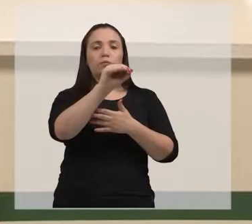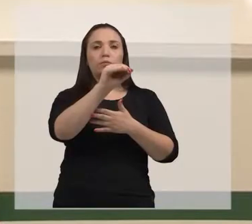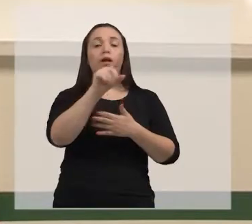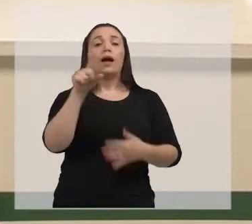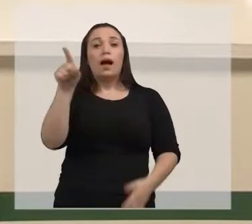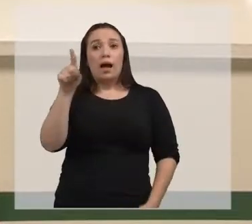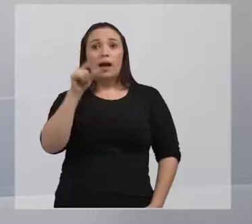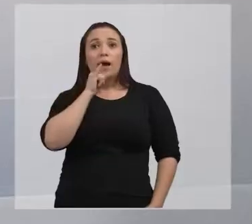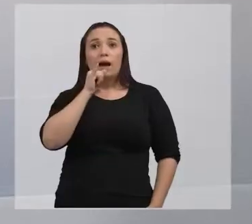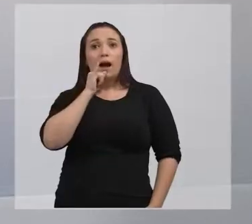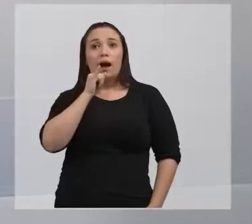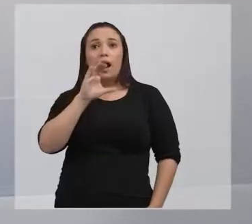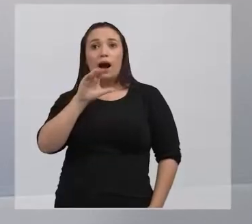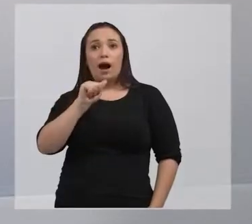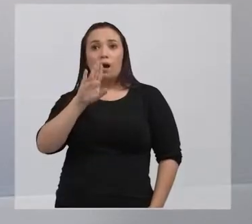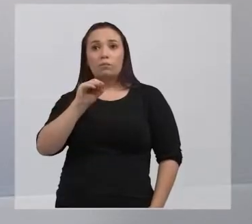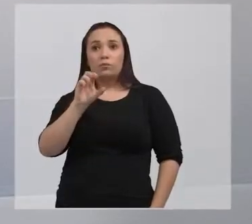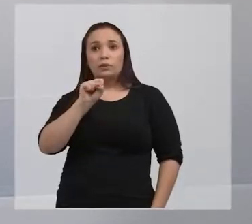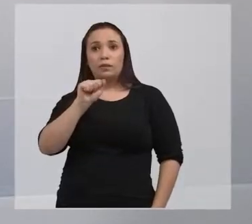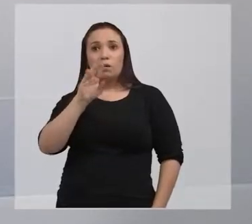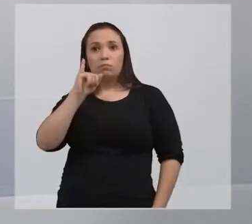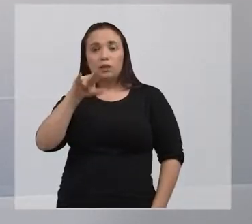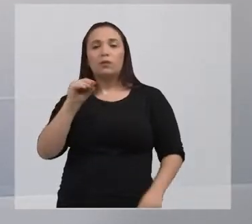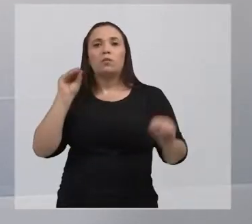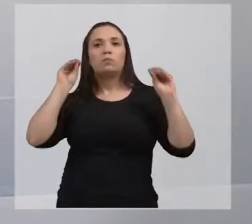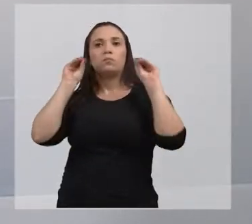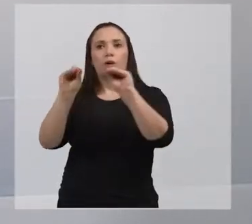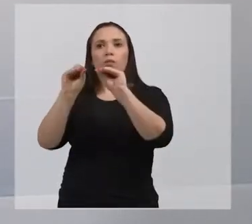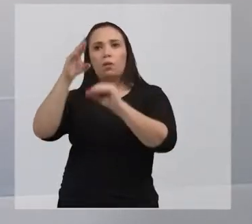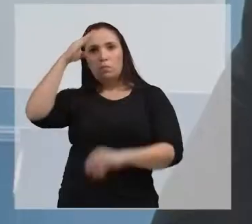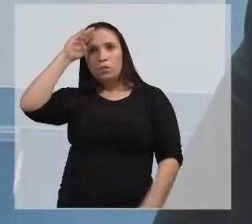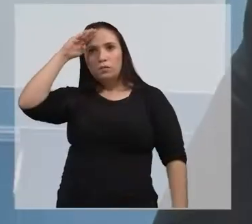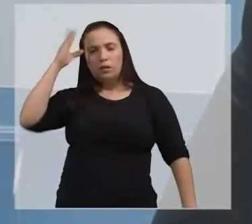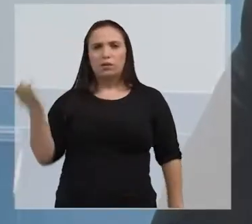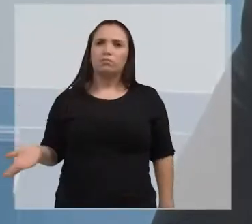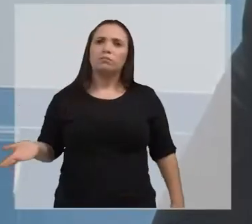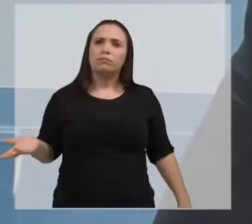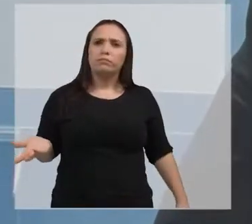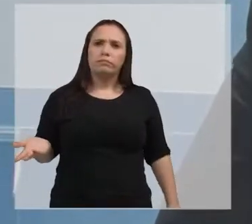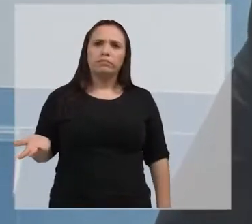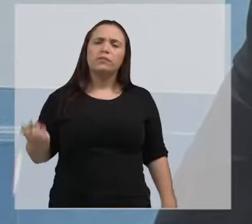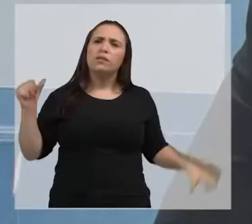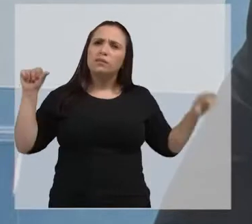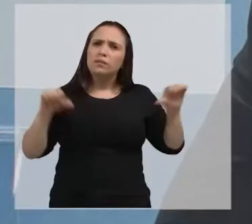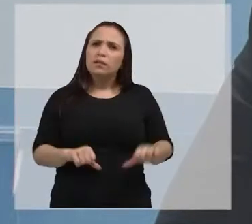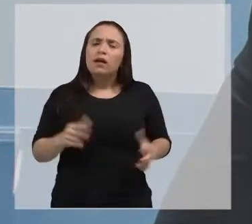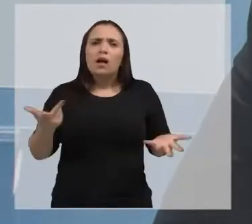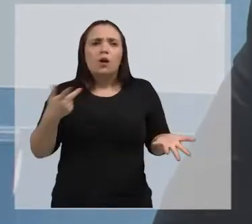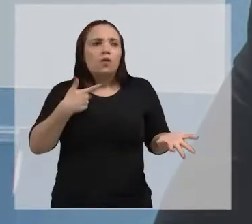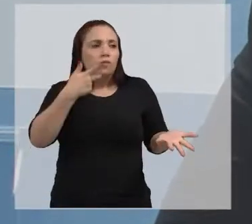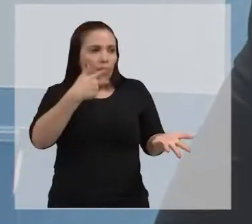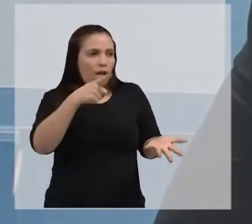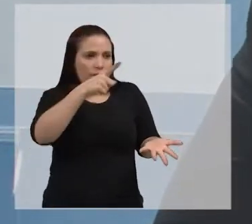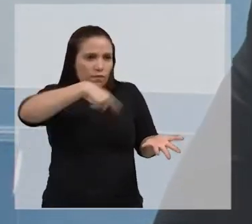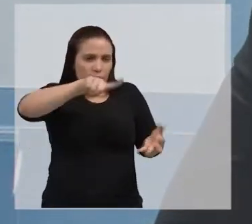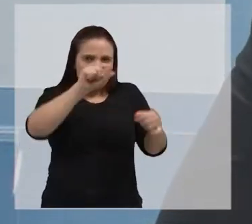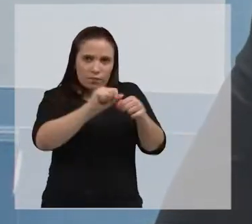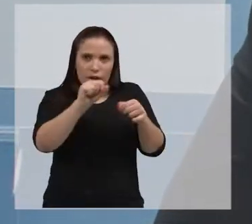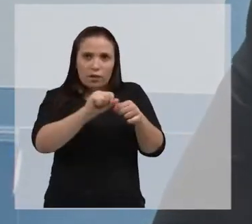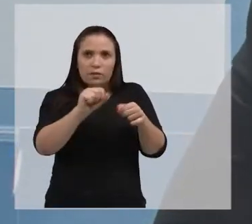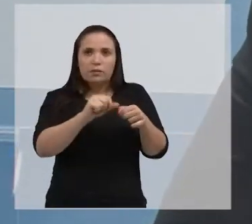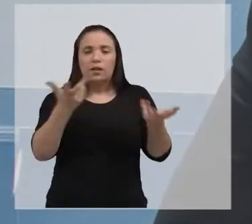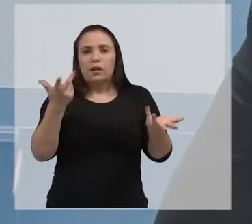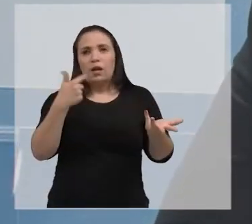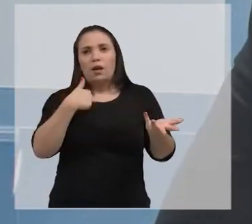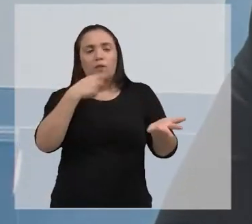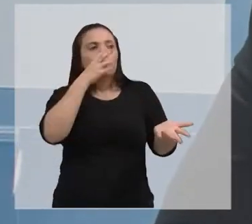Sabino, vai botar Bolsonaro. Cabo Sabino Bolsonaro. Aí é de lascar, meu irmão. Você não pode, eu não estou dizendo que eles vão fazer isso não. Nem o